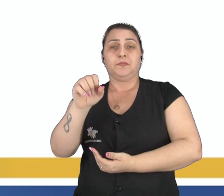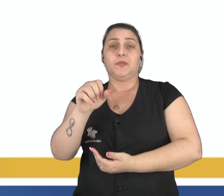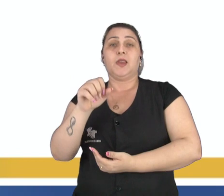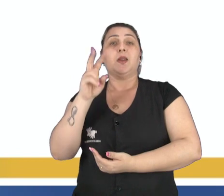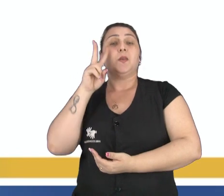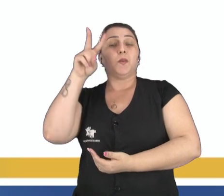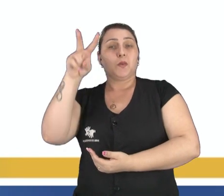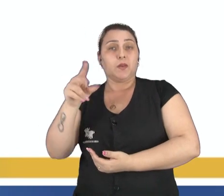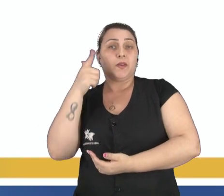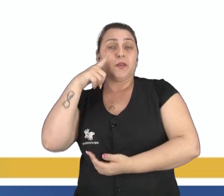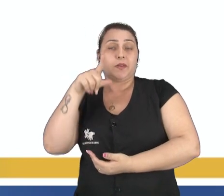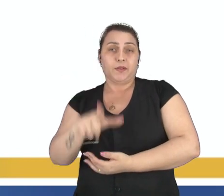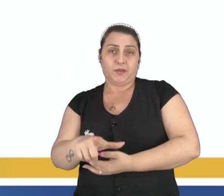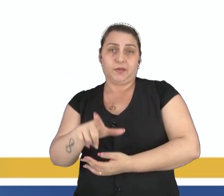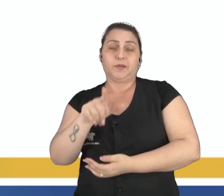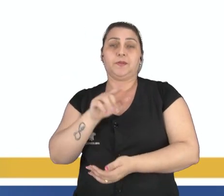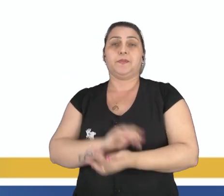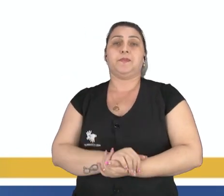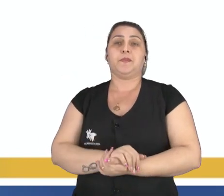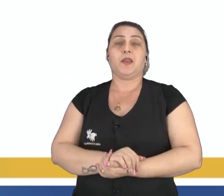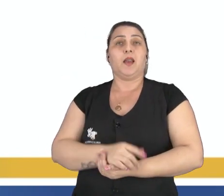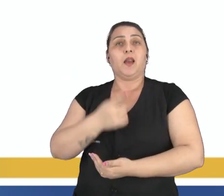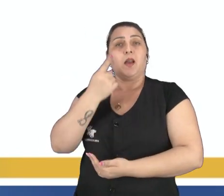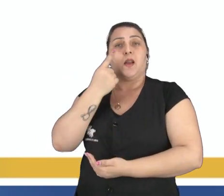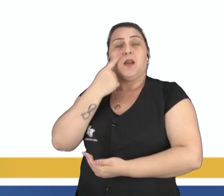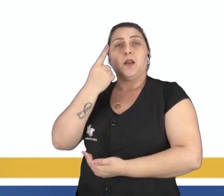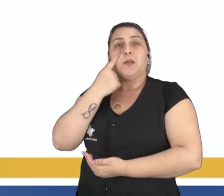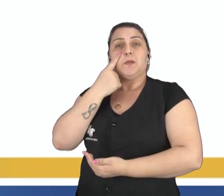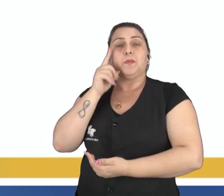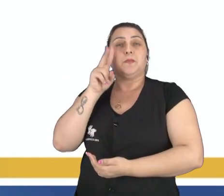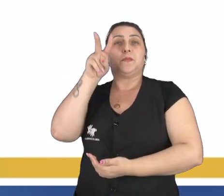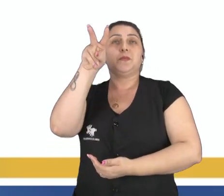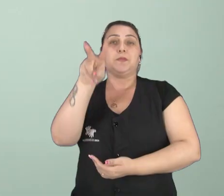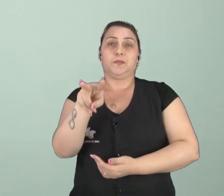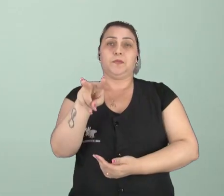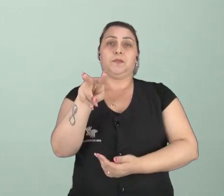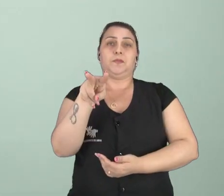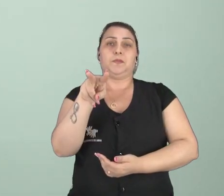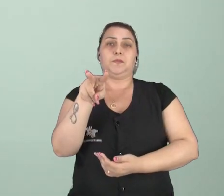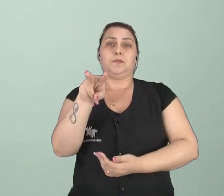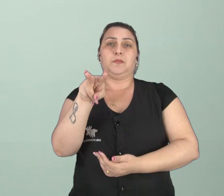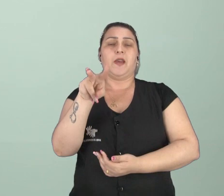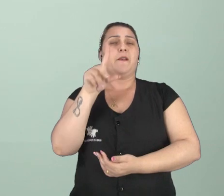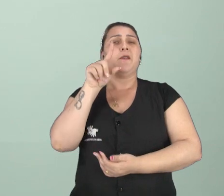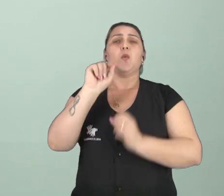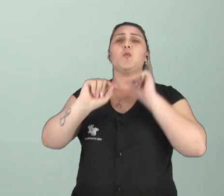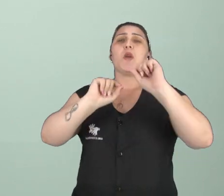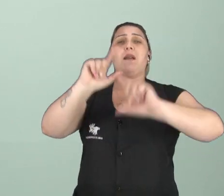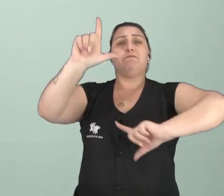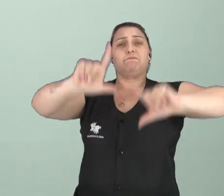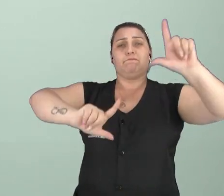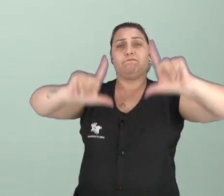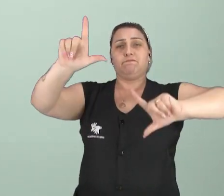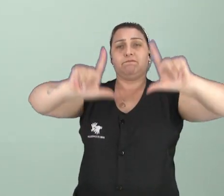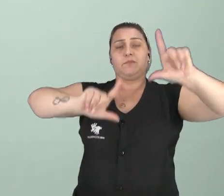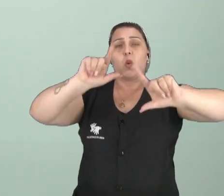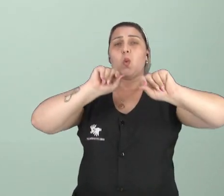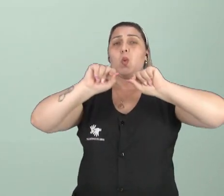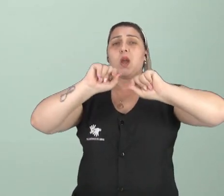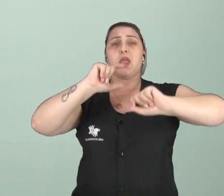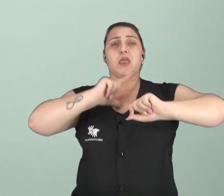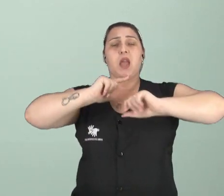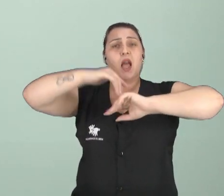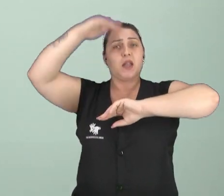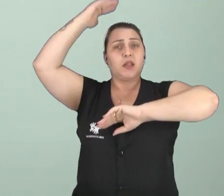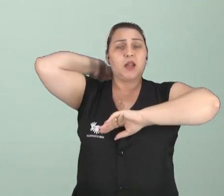nossa vista consegue observar. Então, olha para frente agora. Você olhar para frente agora, você vai estar vendo a TV. O que que